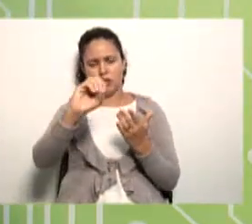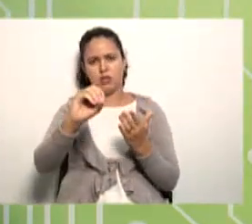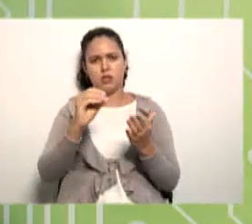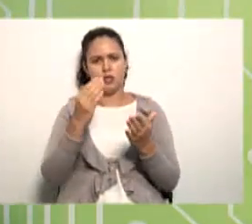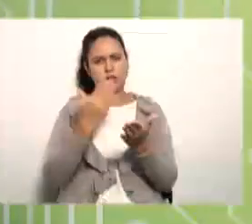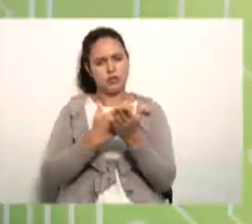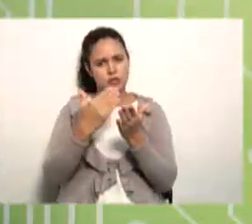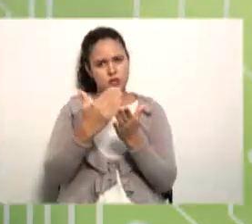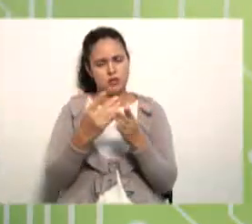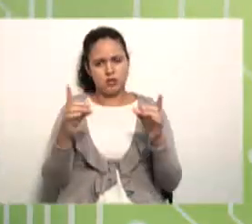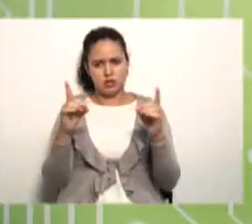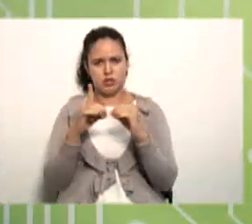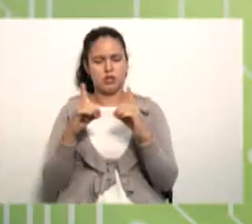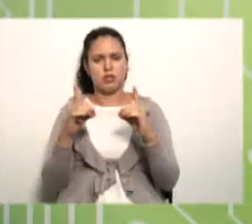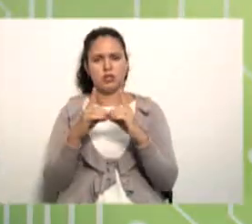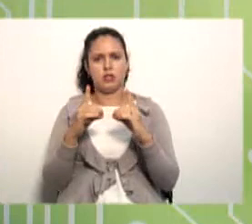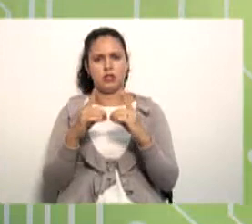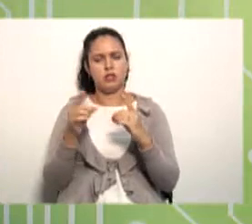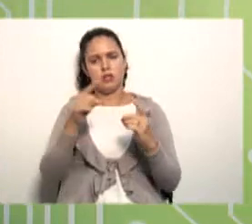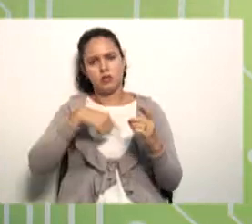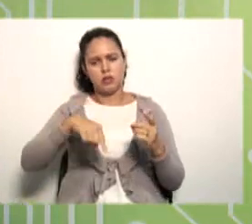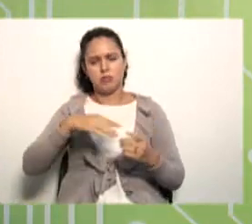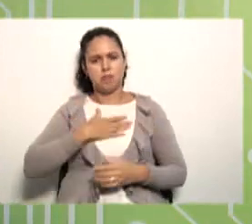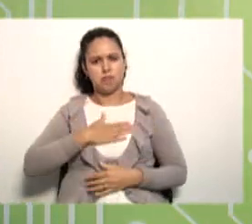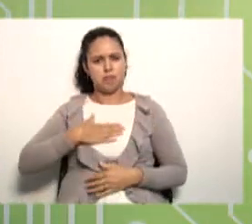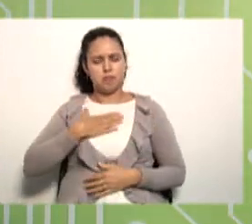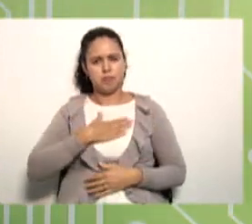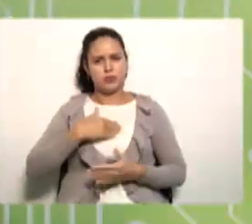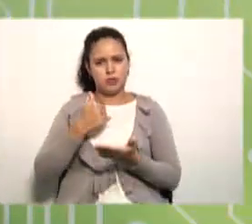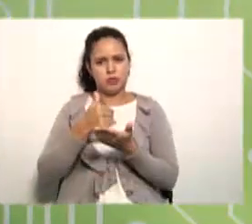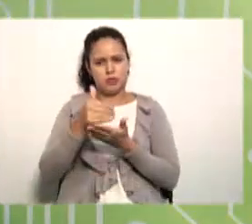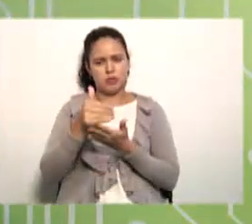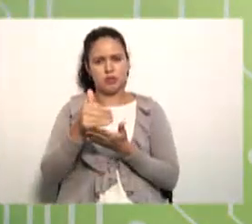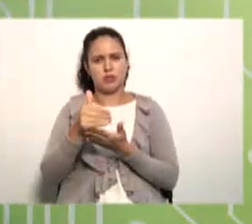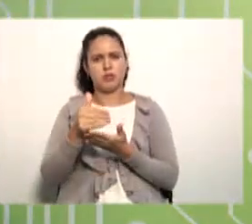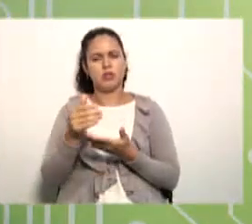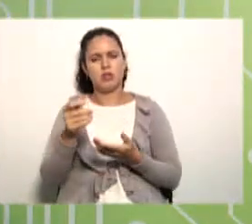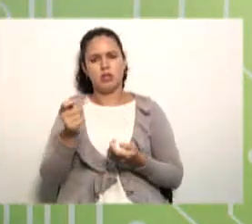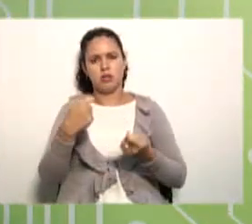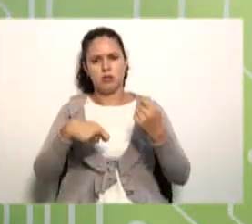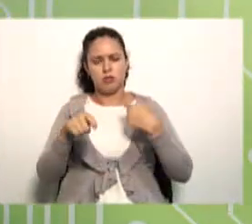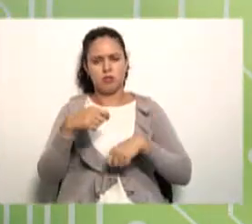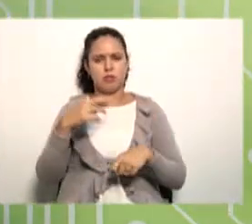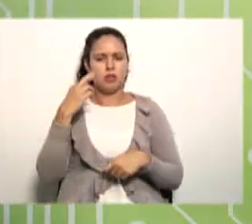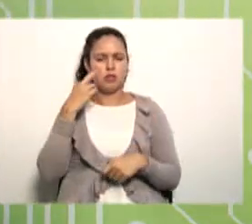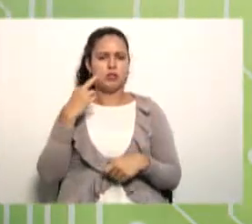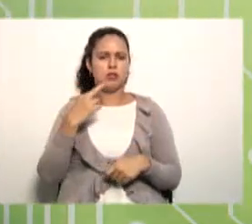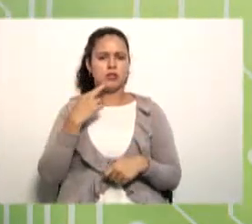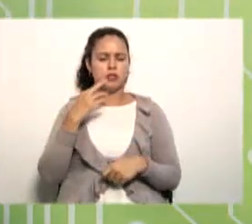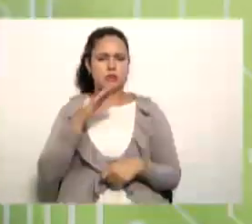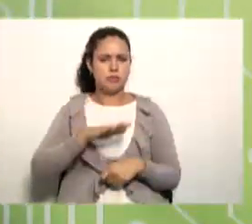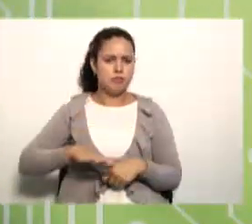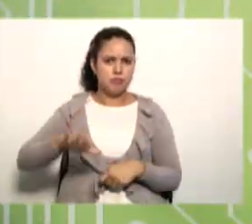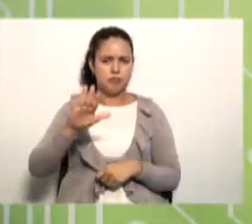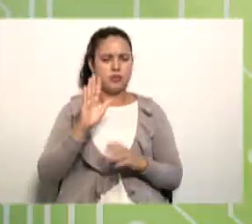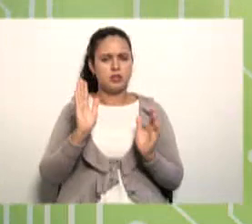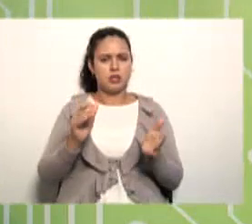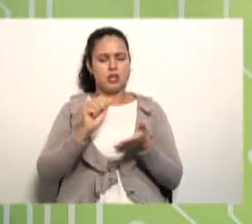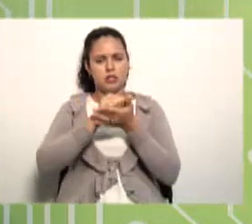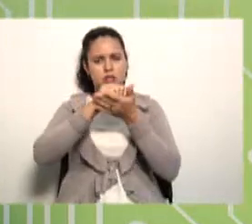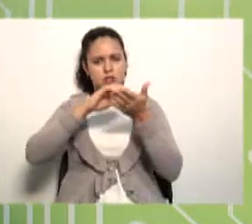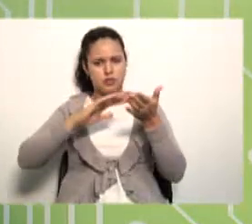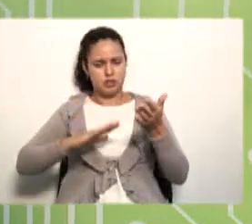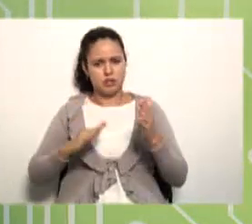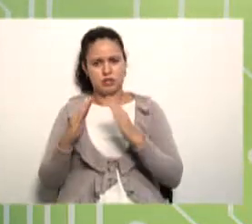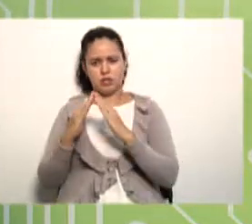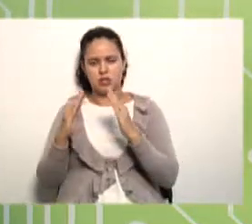para nós é um imenso prazer estar aqui começando esse curso de economia regional com você. Nós deixamos uma atividade de casa, você